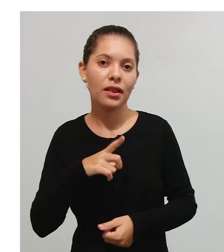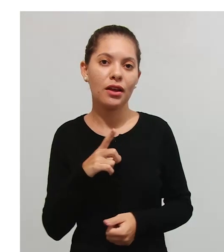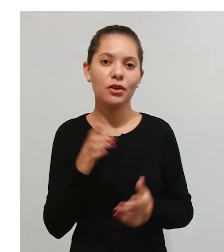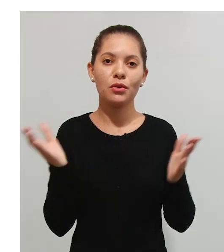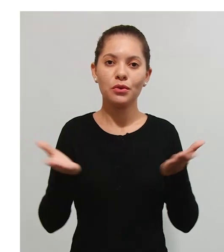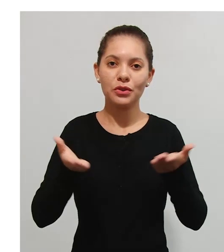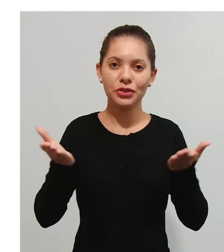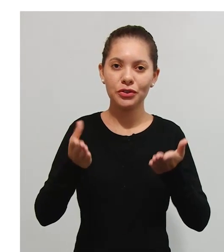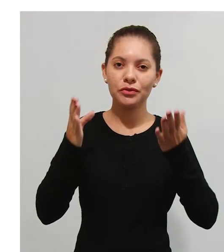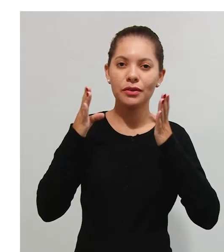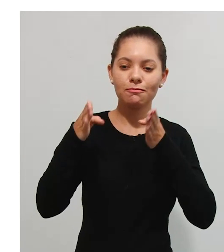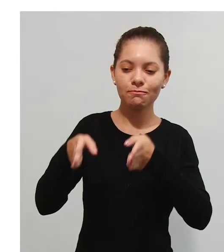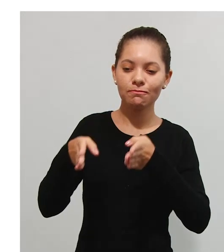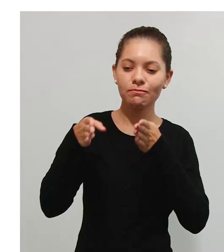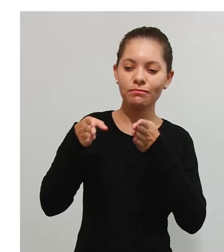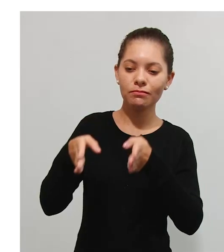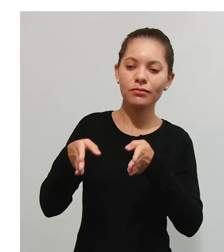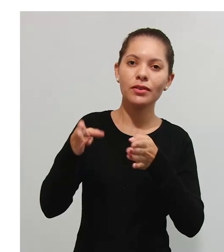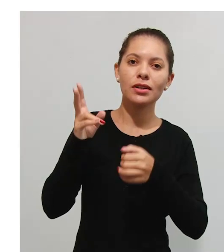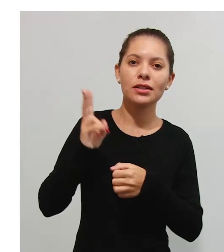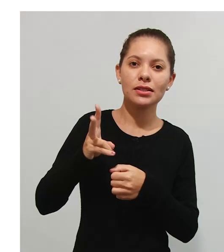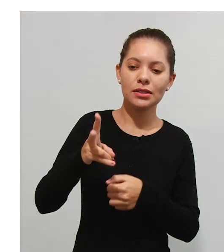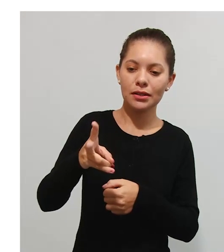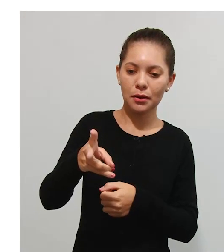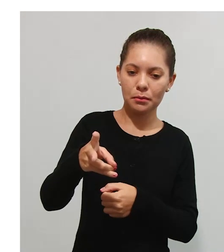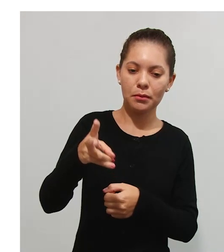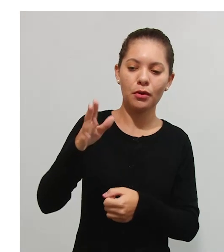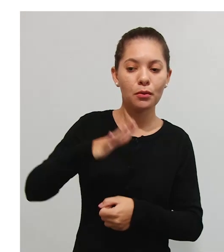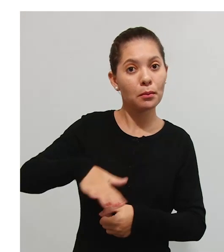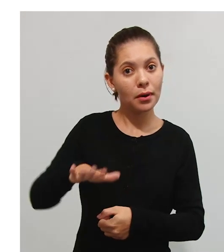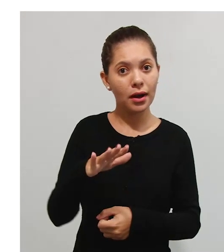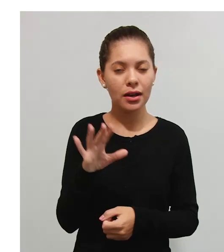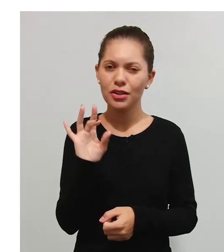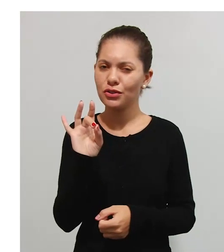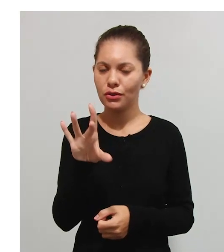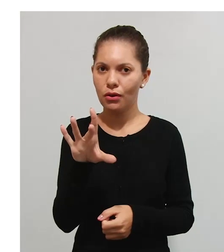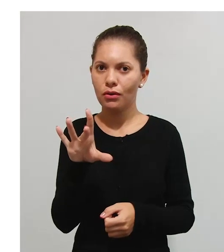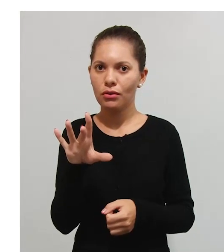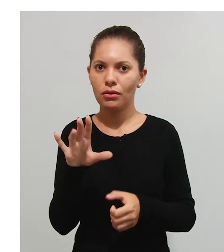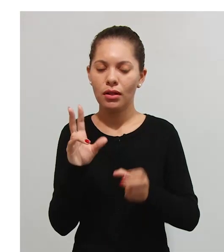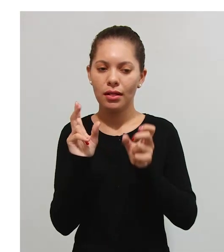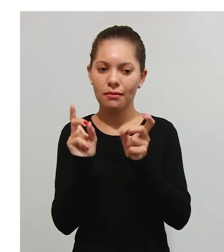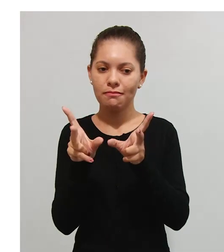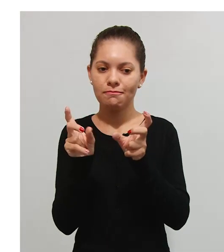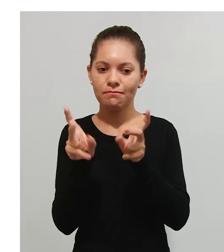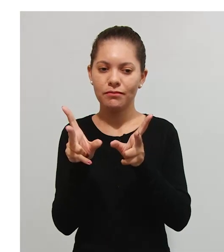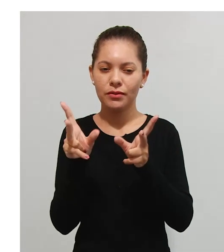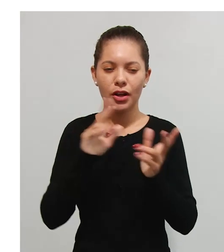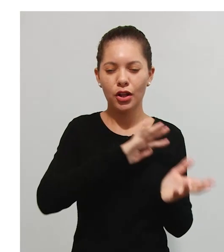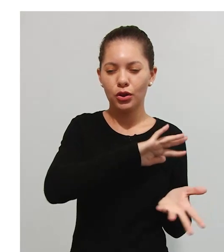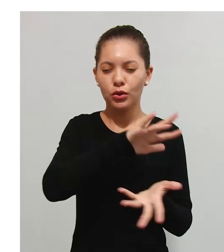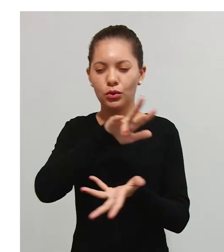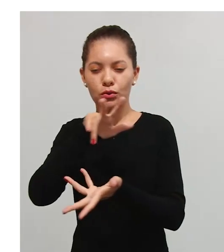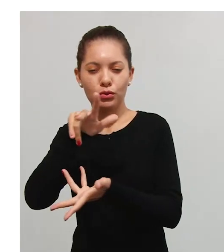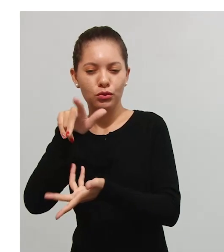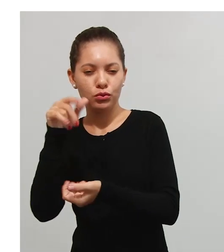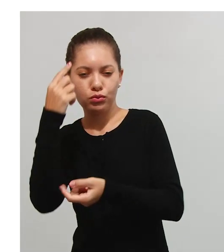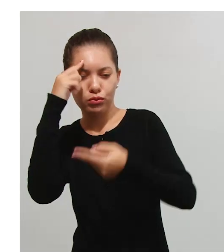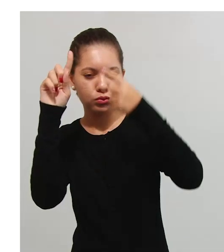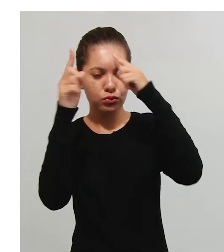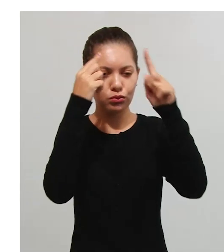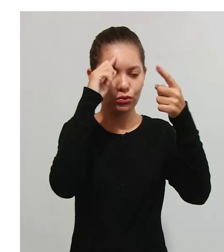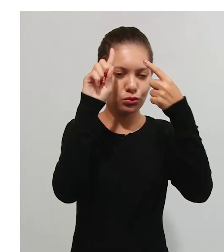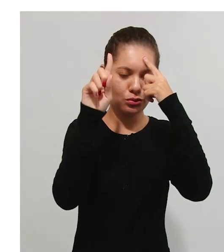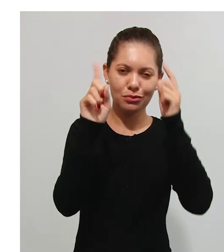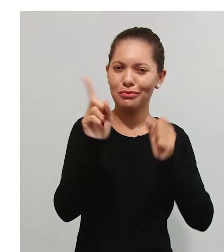melhor com aquilo que ele tem hoje. Ele vai focar sempre em um nicho, sempre em uma área do mercado e não vai querer abraçar